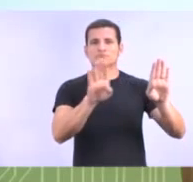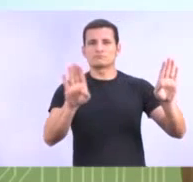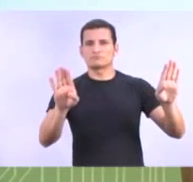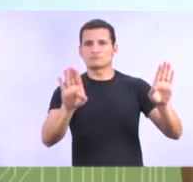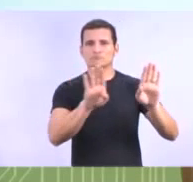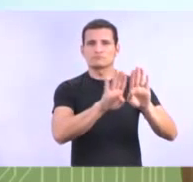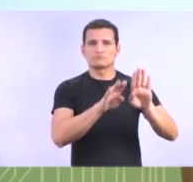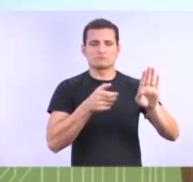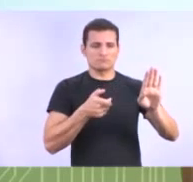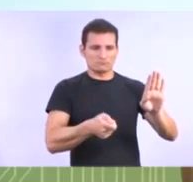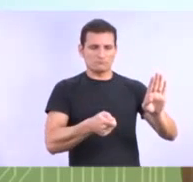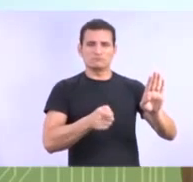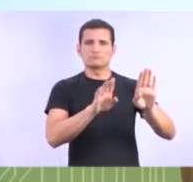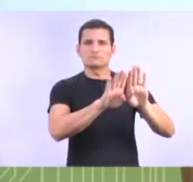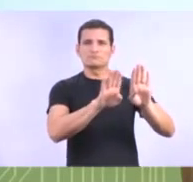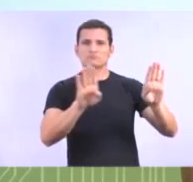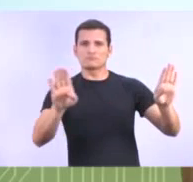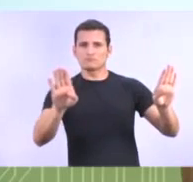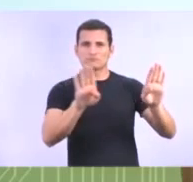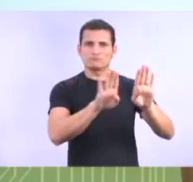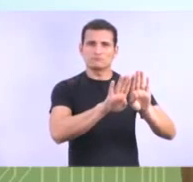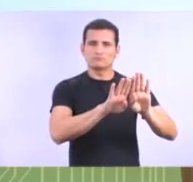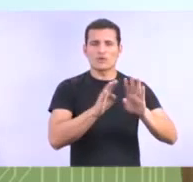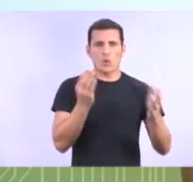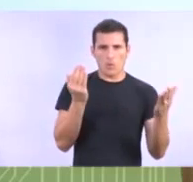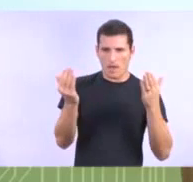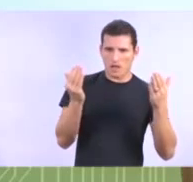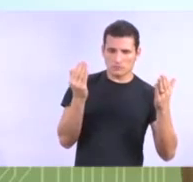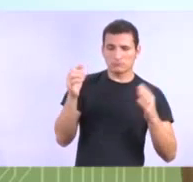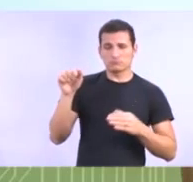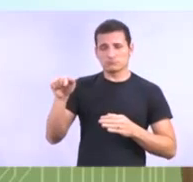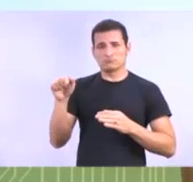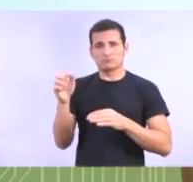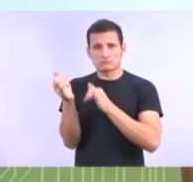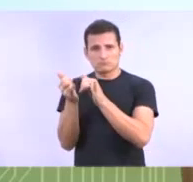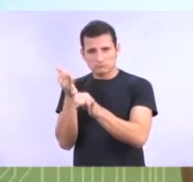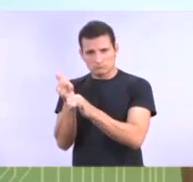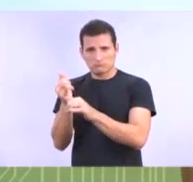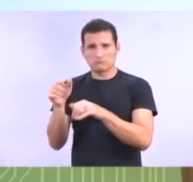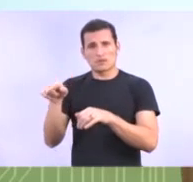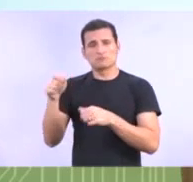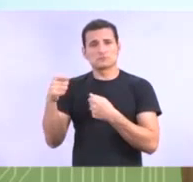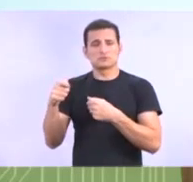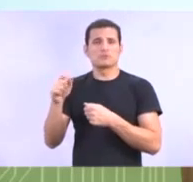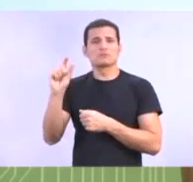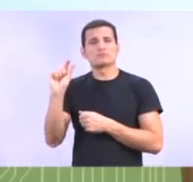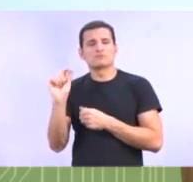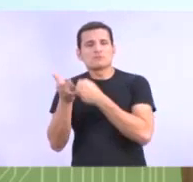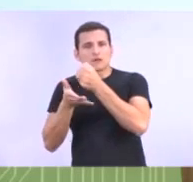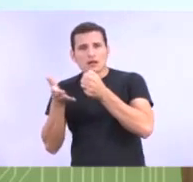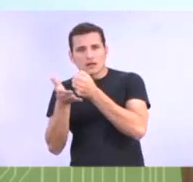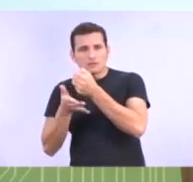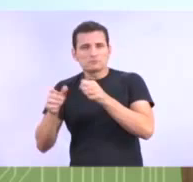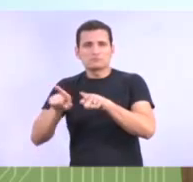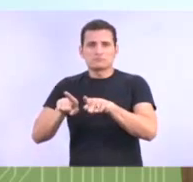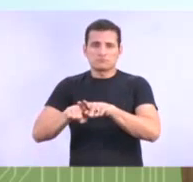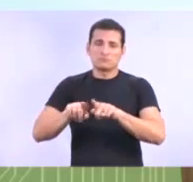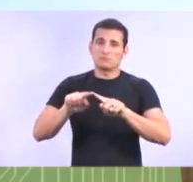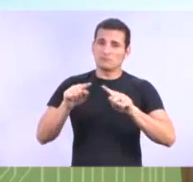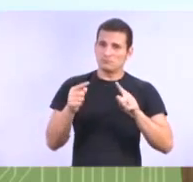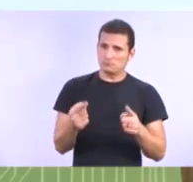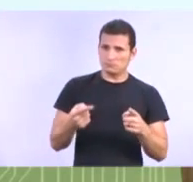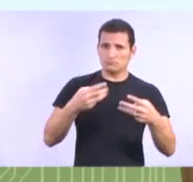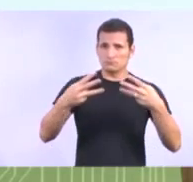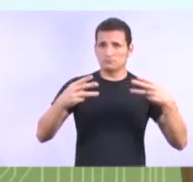e o portão tem que abrir. Ela tem que fazer o mínimo, que é, nesse caso, o portão abrir. Mas para a rede nós temos 4